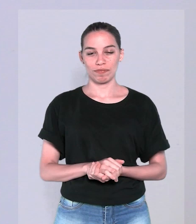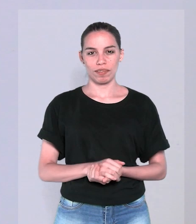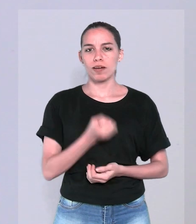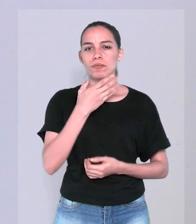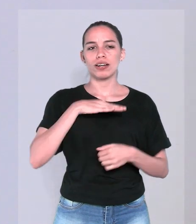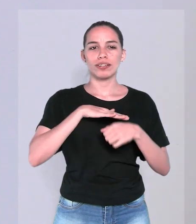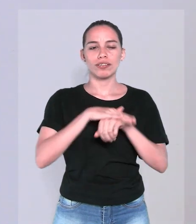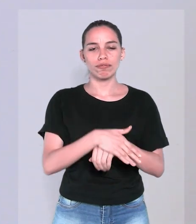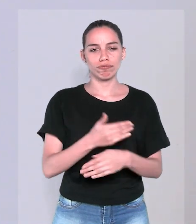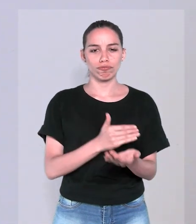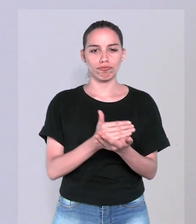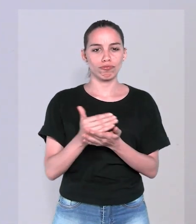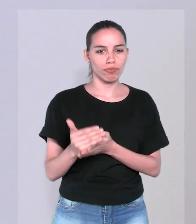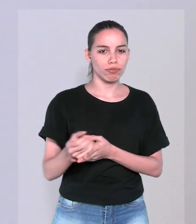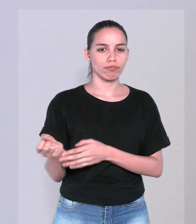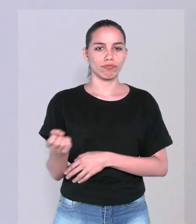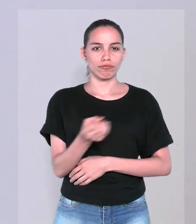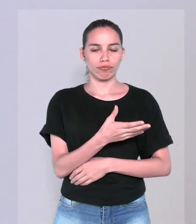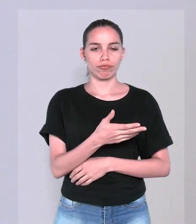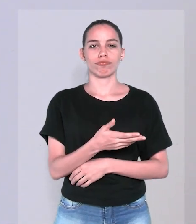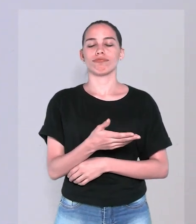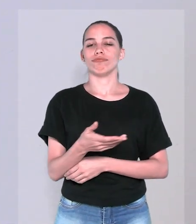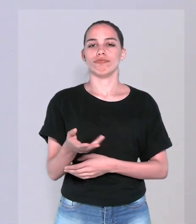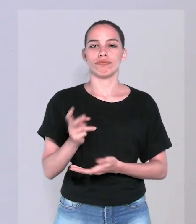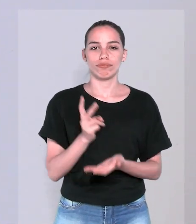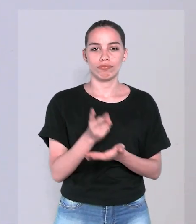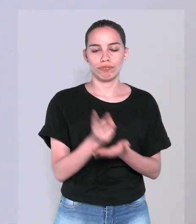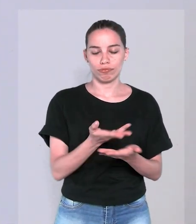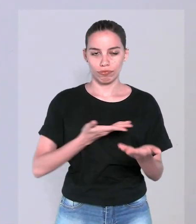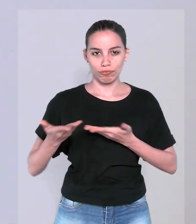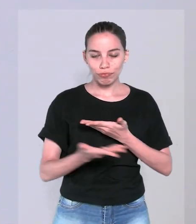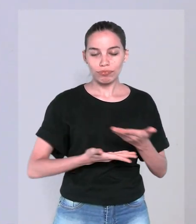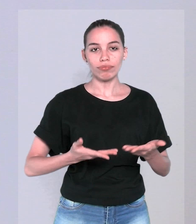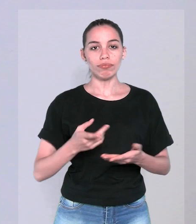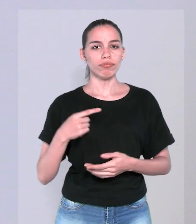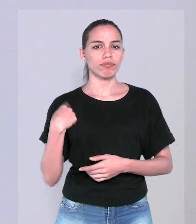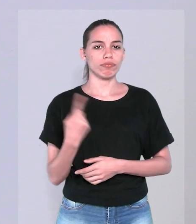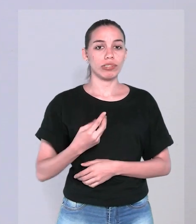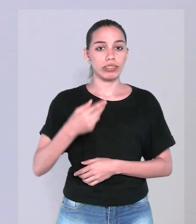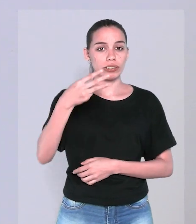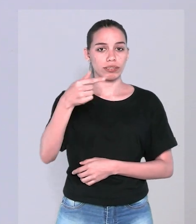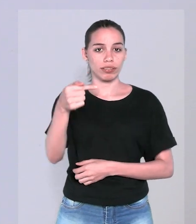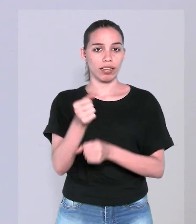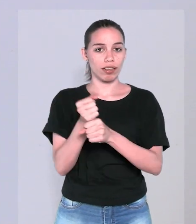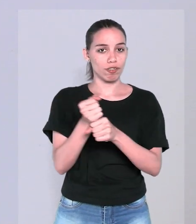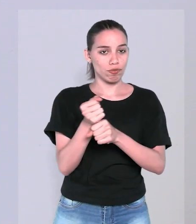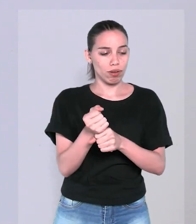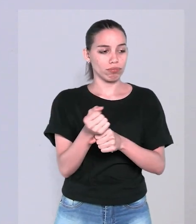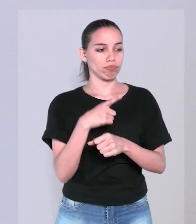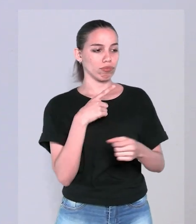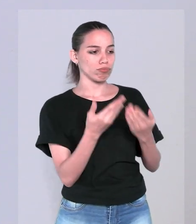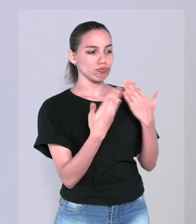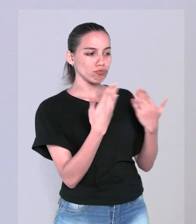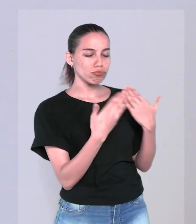Gente, boa noite. Vamos dar início a mais uma edição do projeto Sempre um Papo. Estamos há 37 anos realizando debates